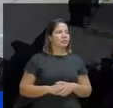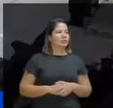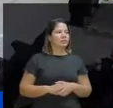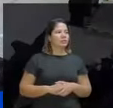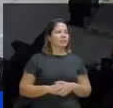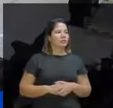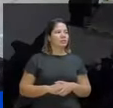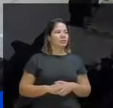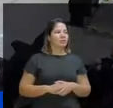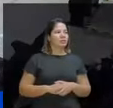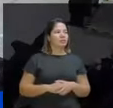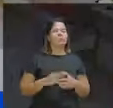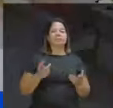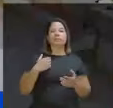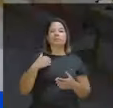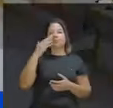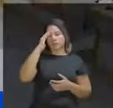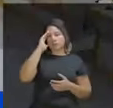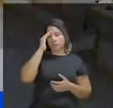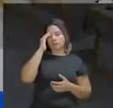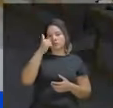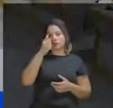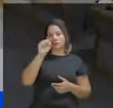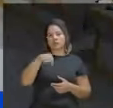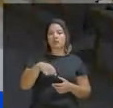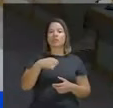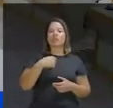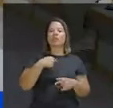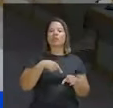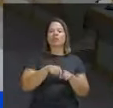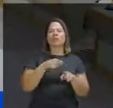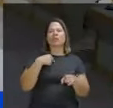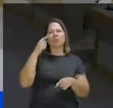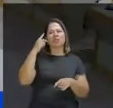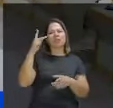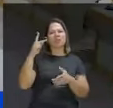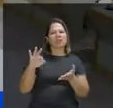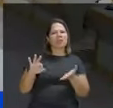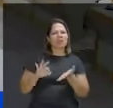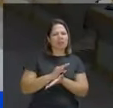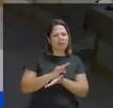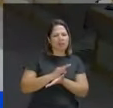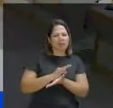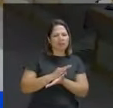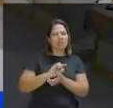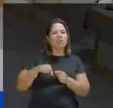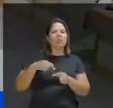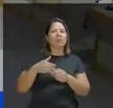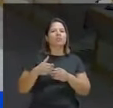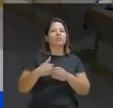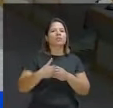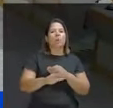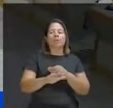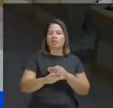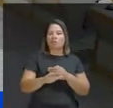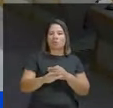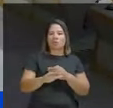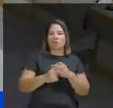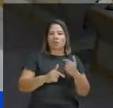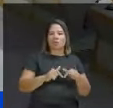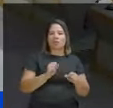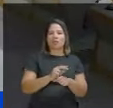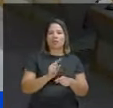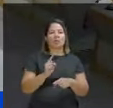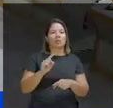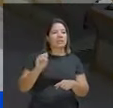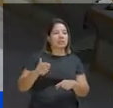pelo que eu me recordo, quando nós tomamos posse aqui, nós assinamos posse e exercício ao mesmo tempo. E aí, independente de ter sessão ou